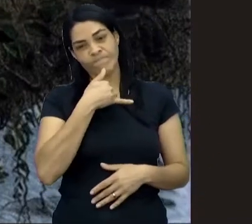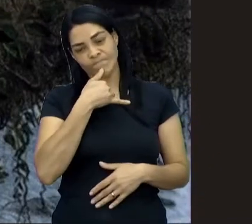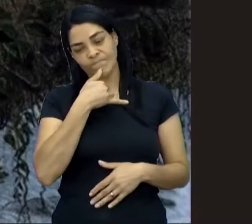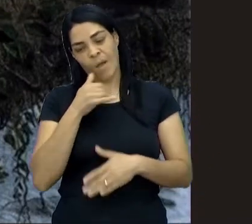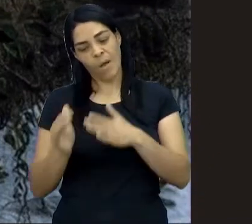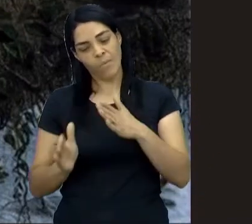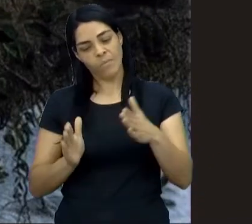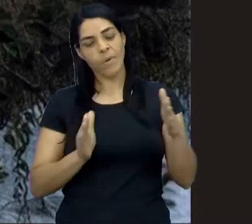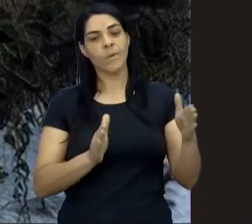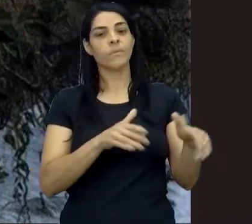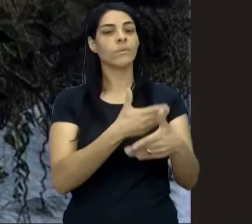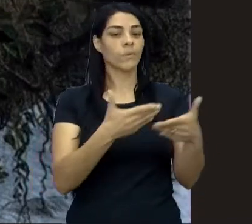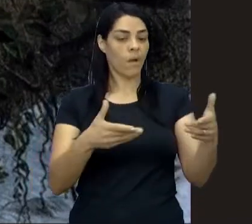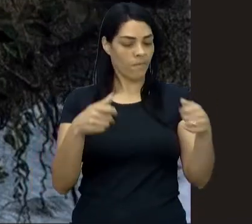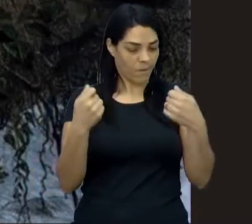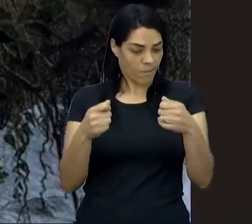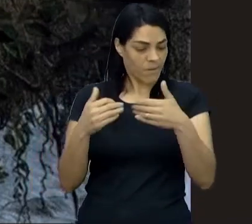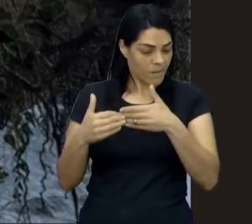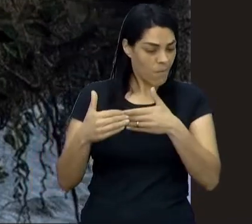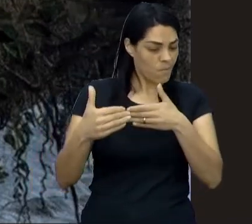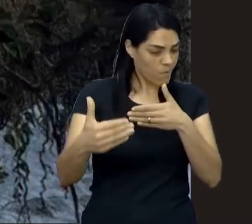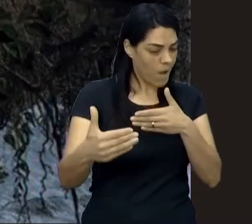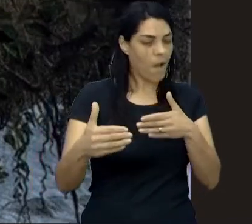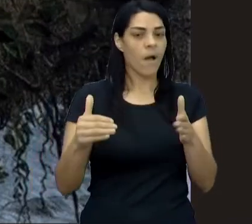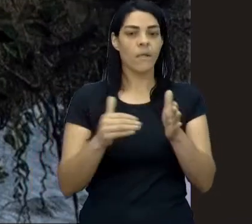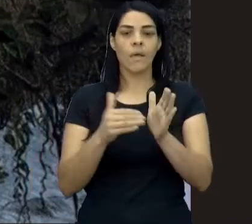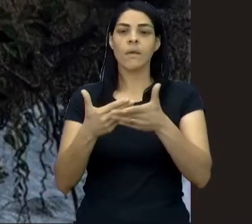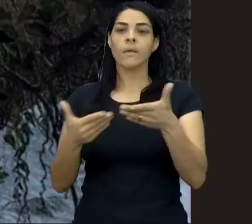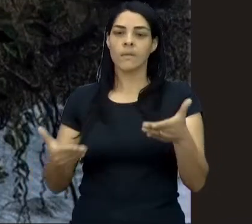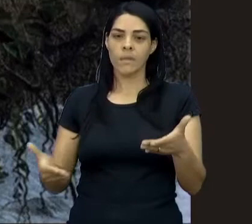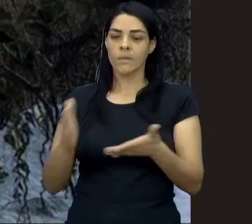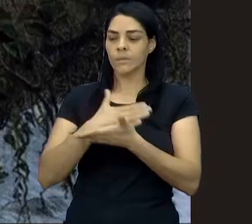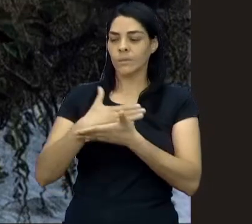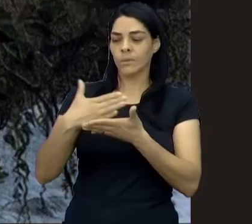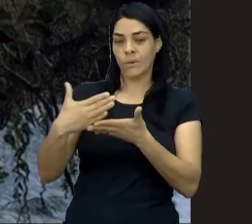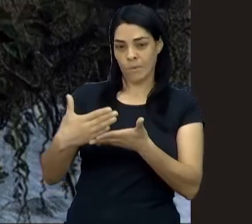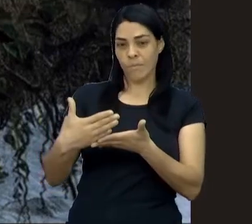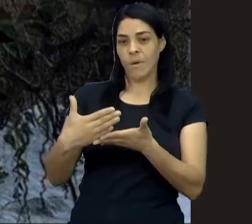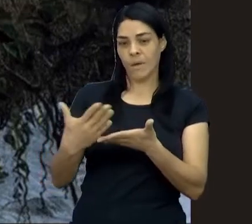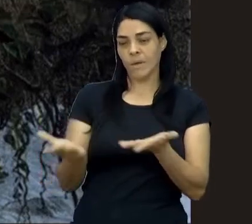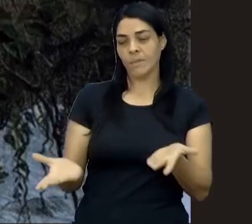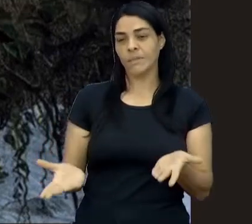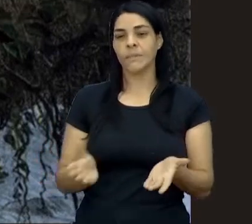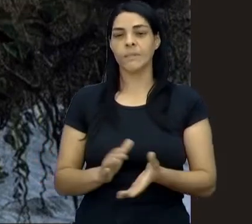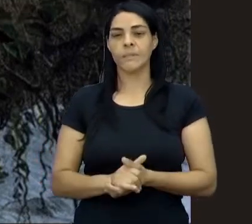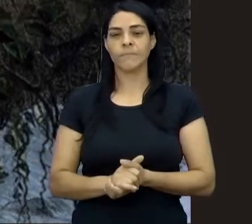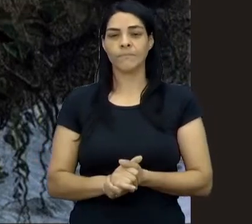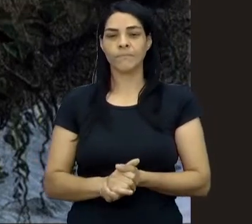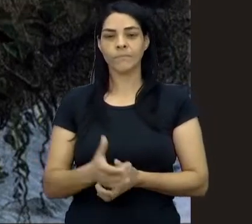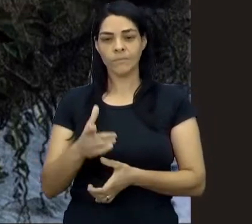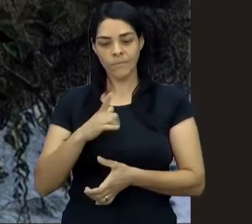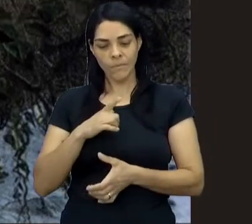determinado período Até que a gente realmente Comece cada vez mais a universalizar essa educação para todos e de uma